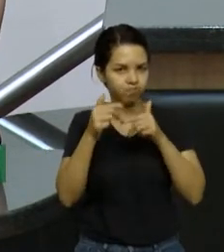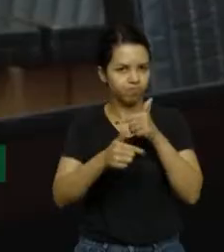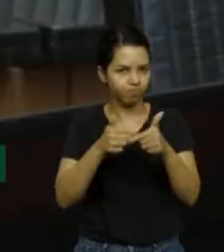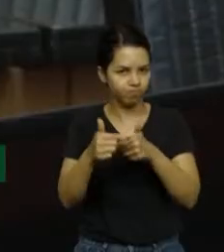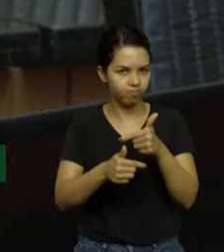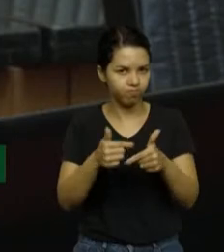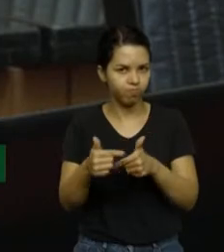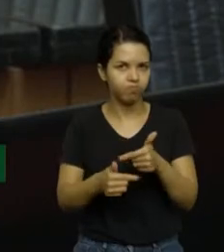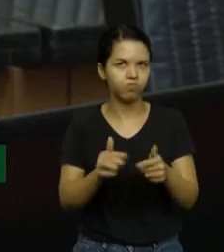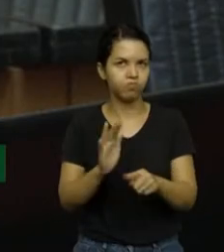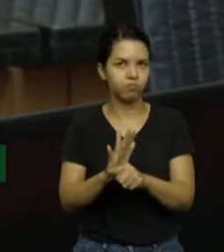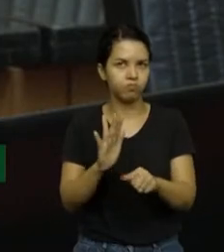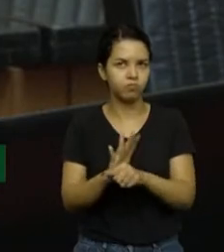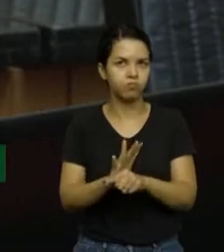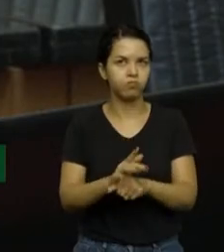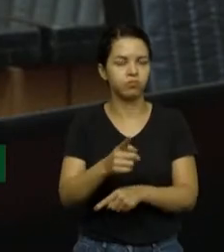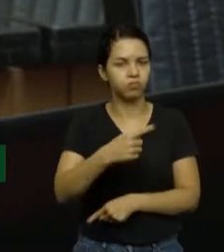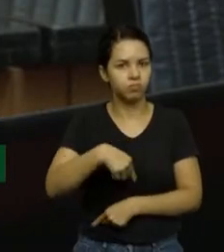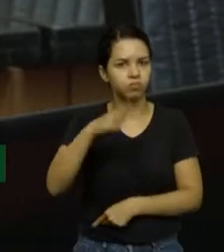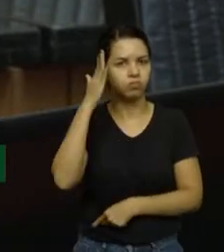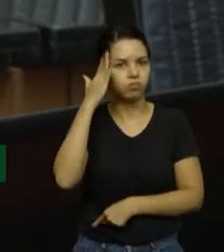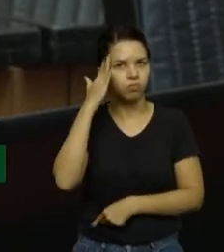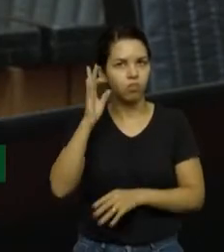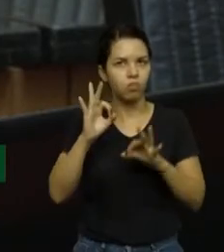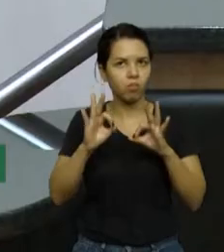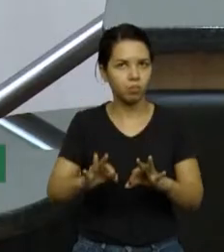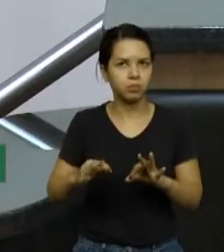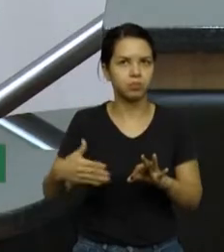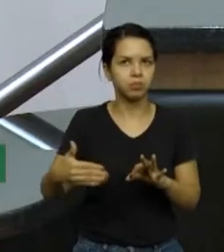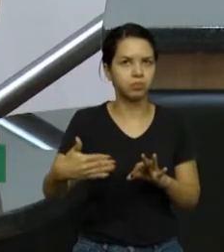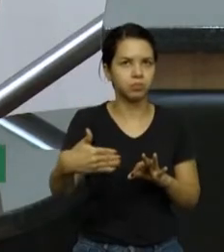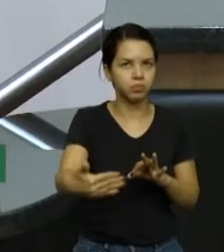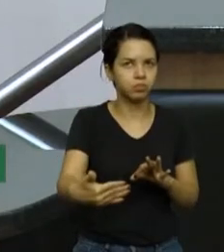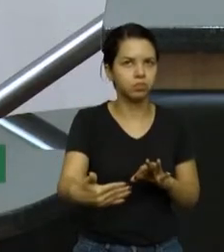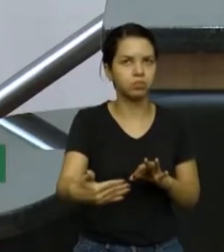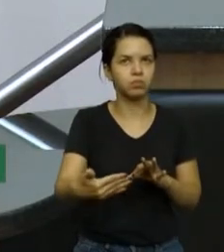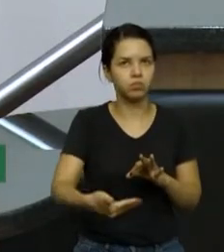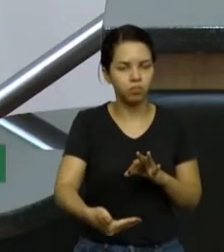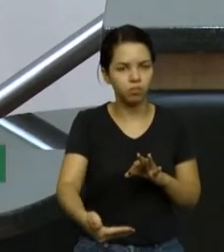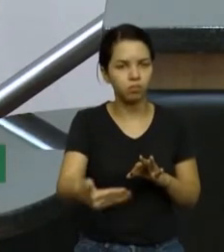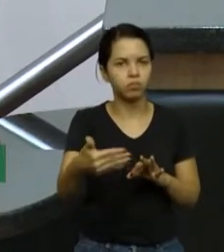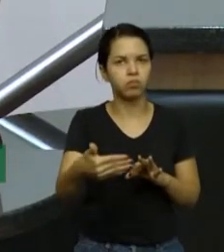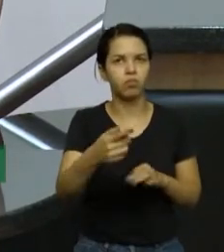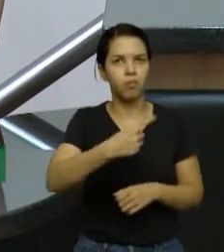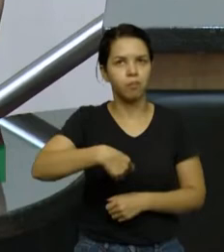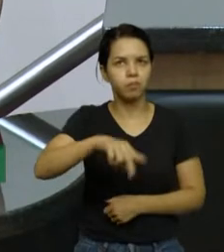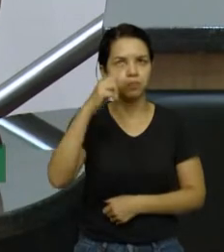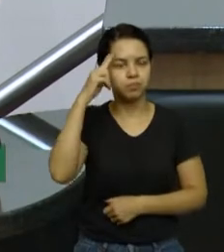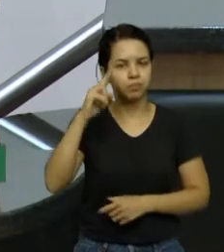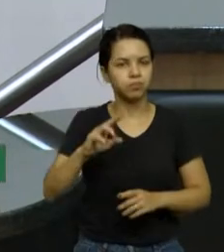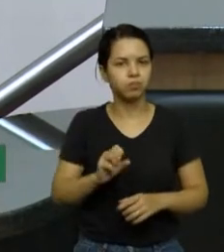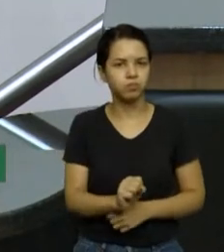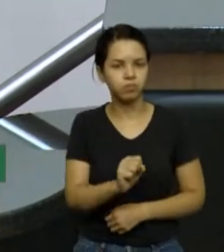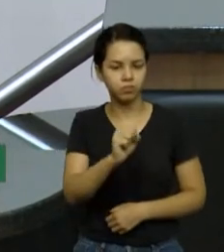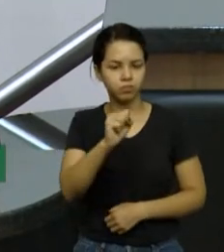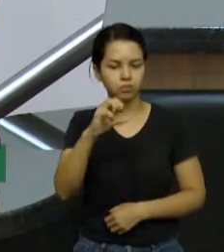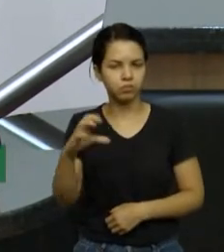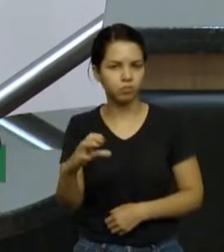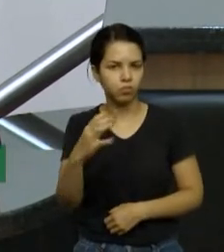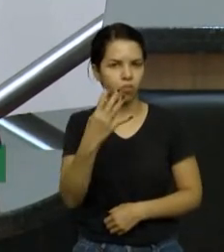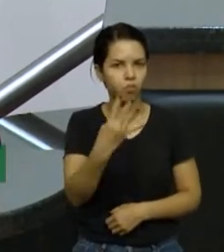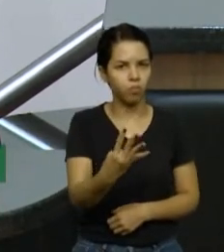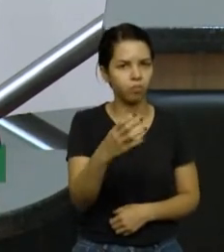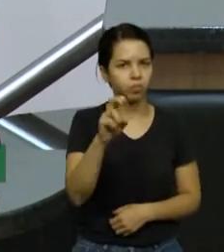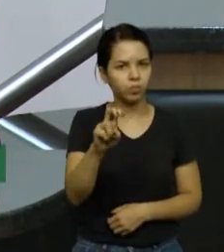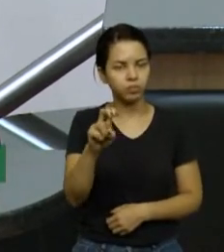sentido. Tenho certeza aí que breve teremos sim a nossa tão sonhada SC 452,